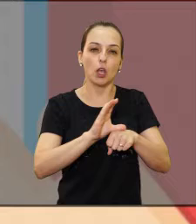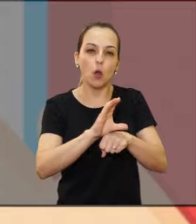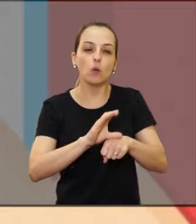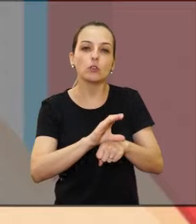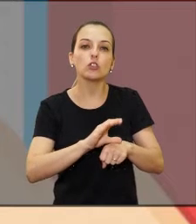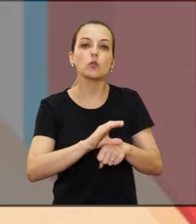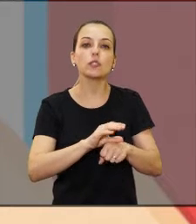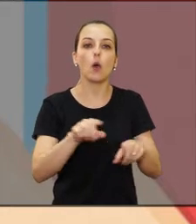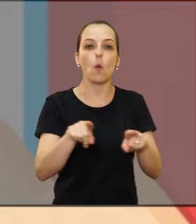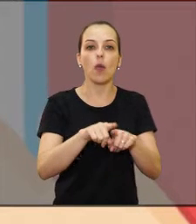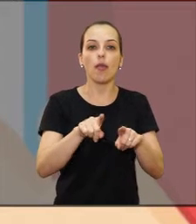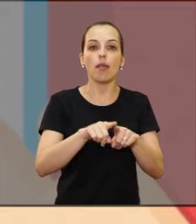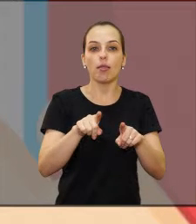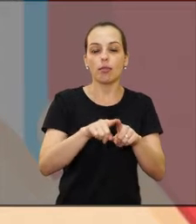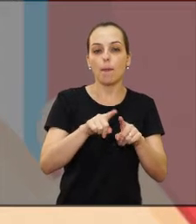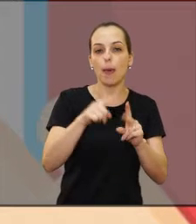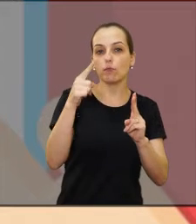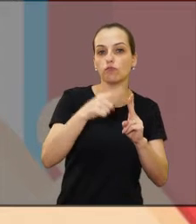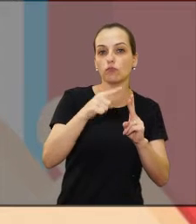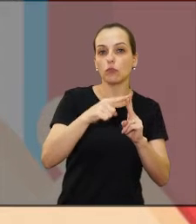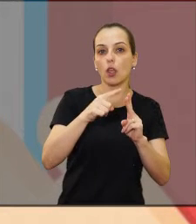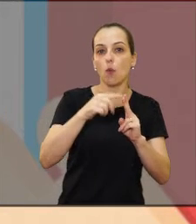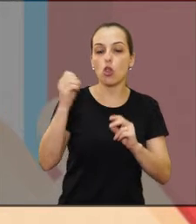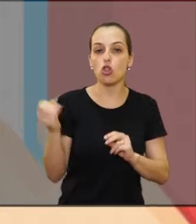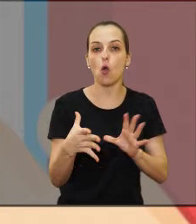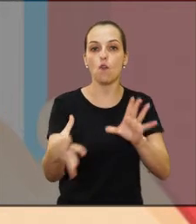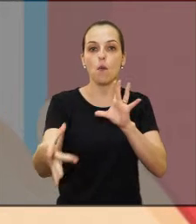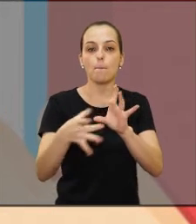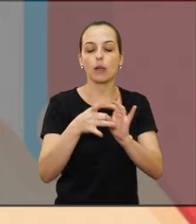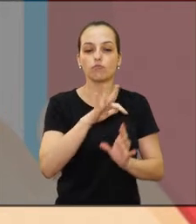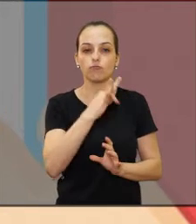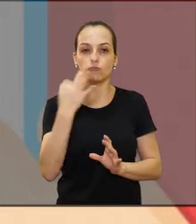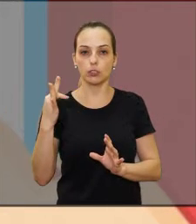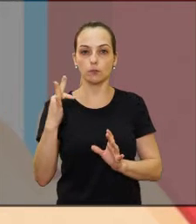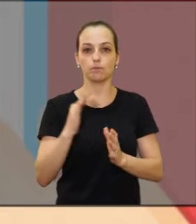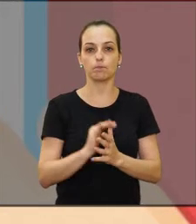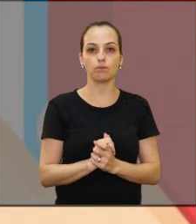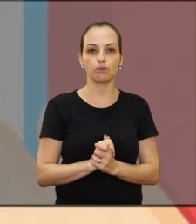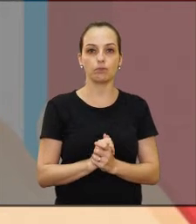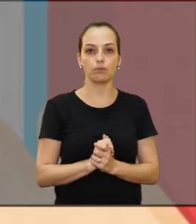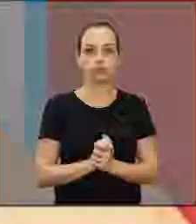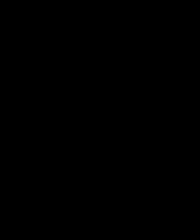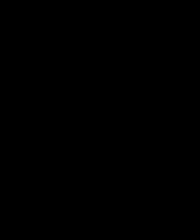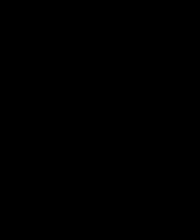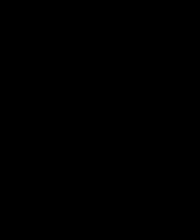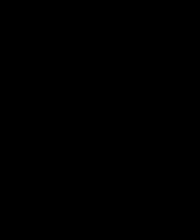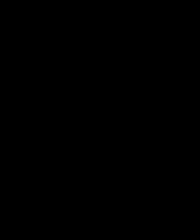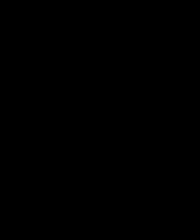emenda constitucional do teto de gastos e a reconstrução do Pacto Federativo.